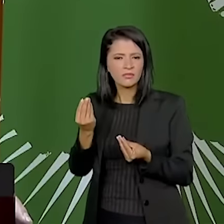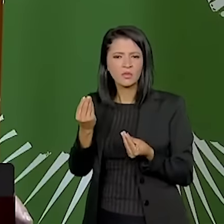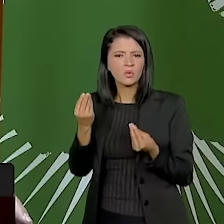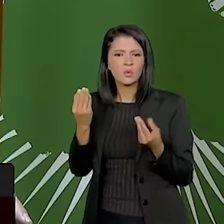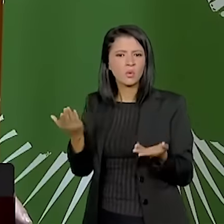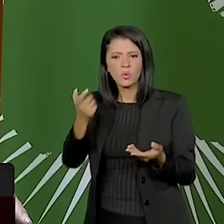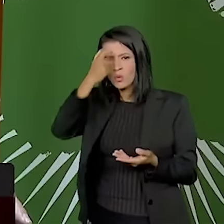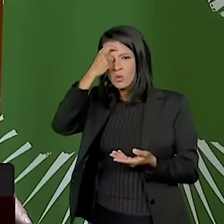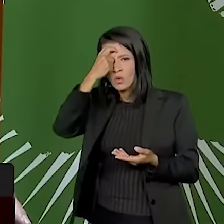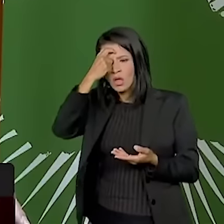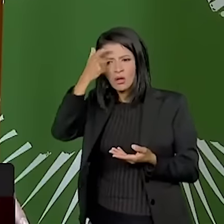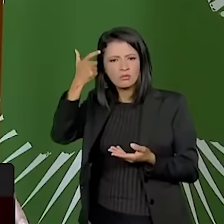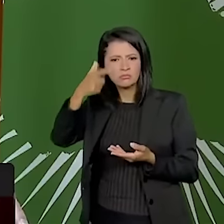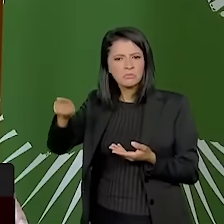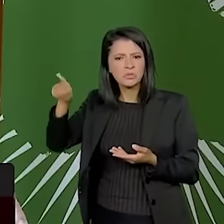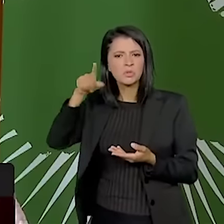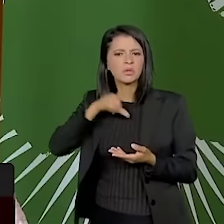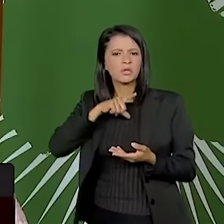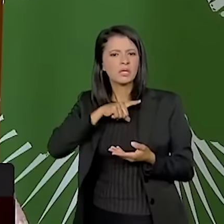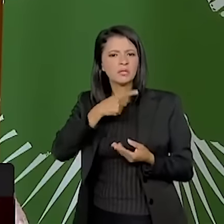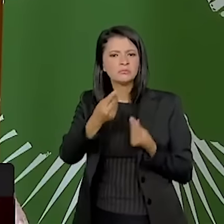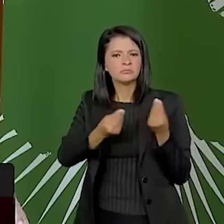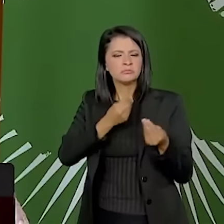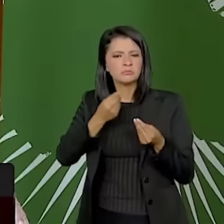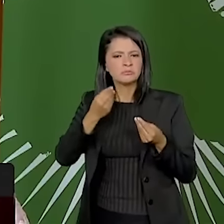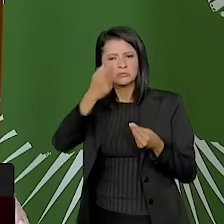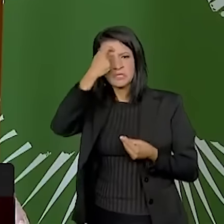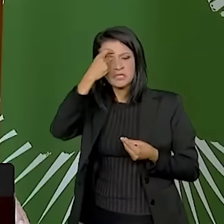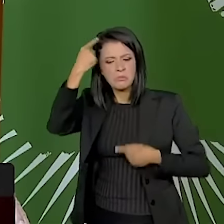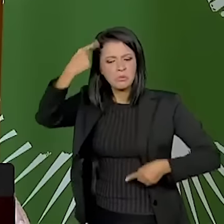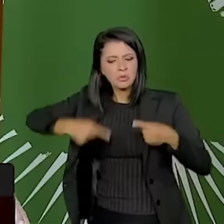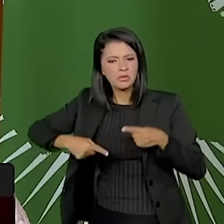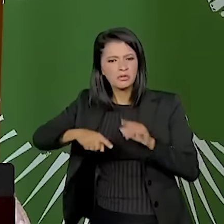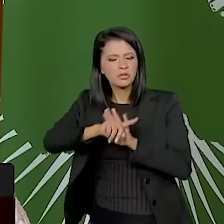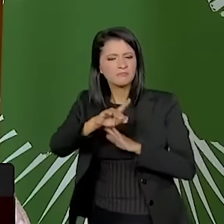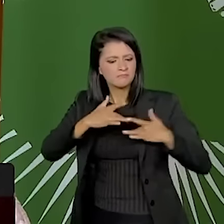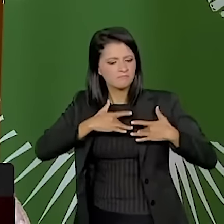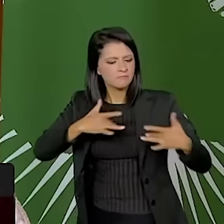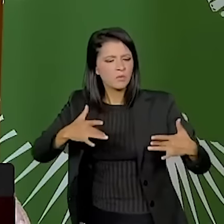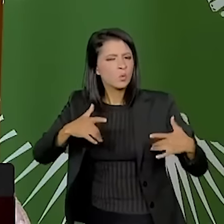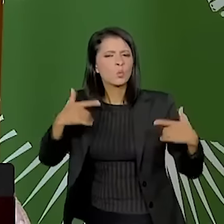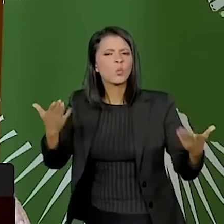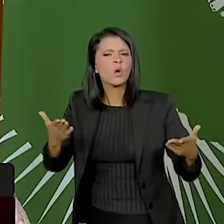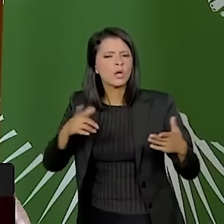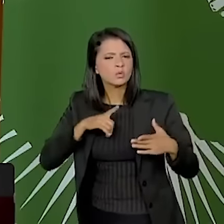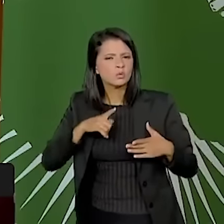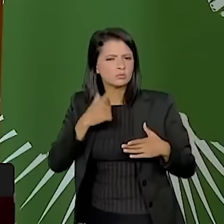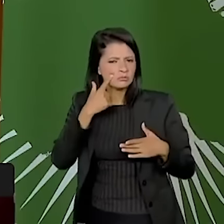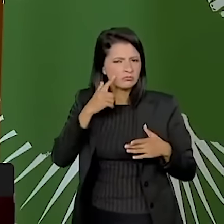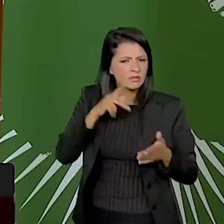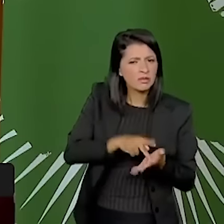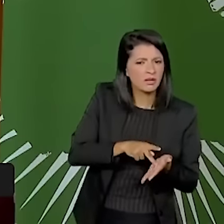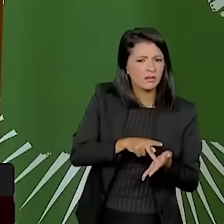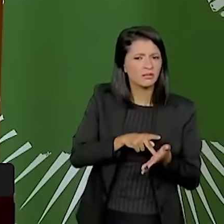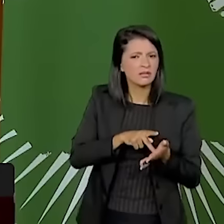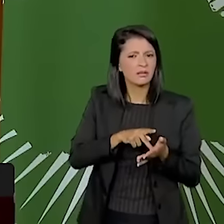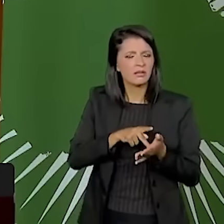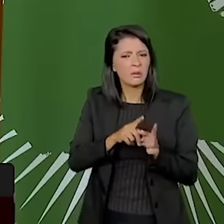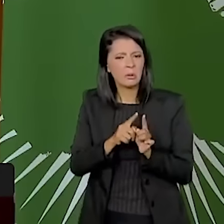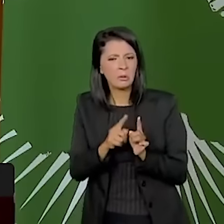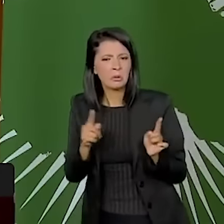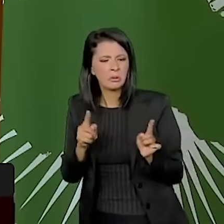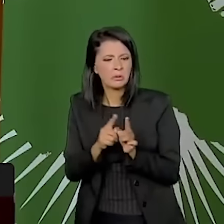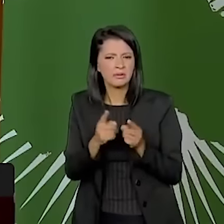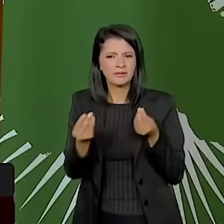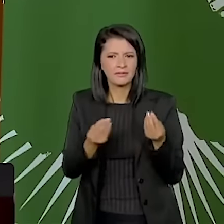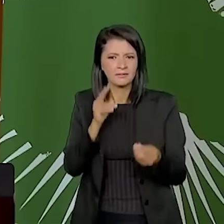da consciência política dessa gente e qual é o tamanho do coração solidário dessa gente que não está vendo que na faixa